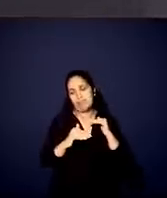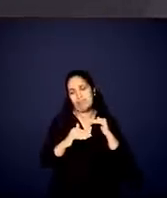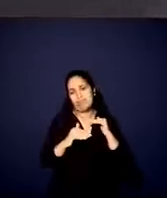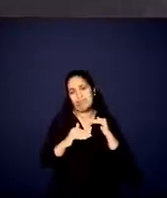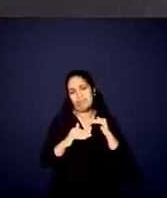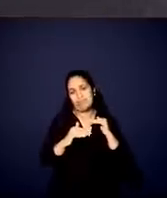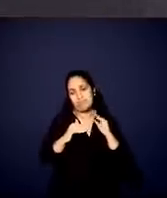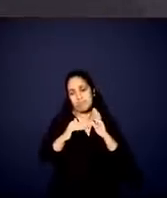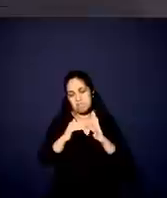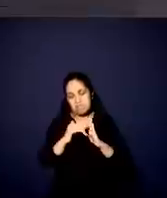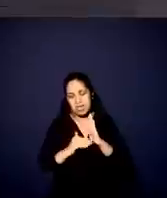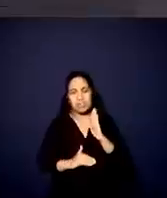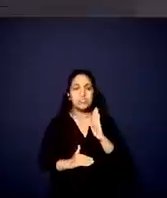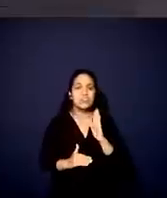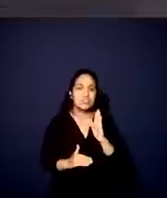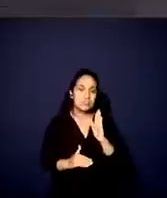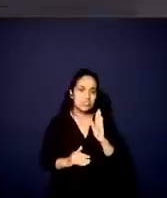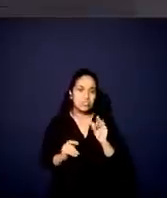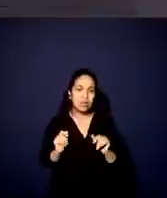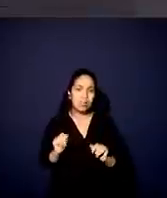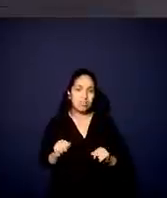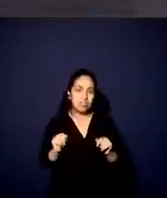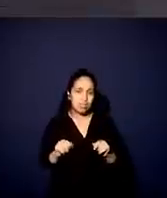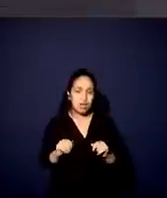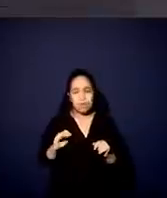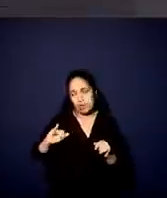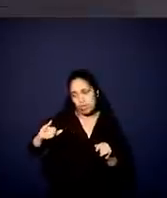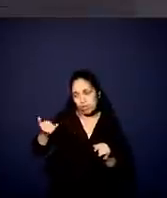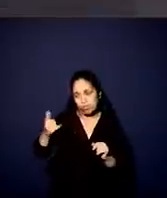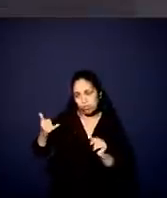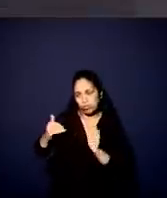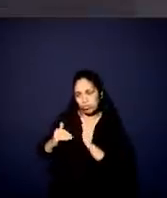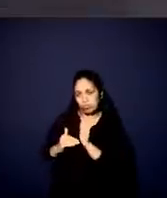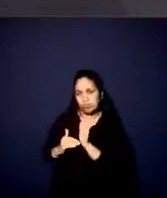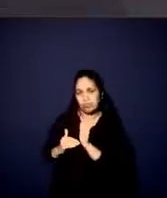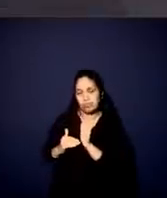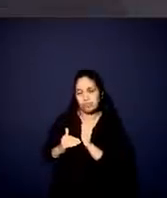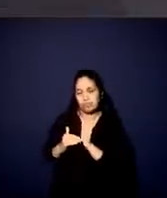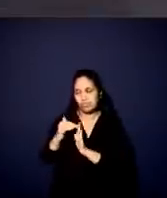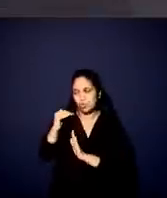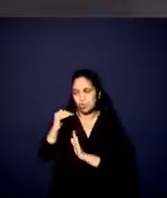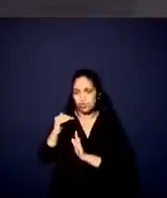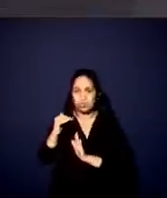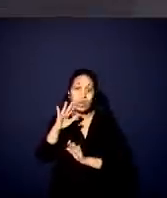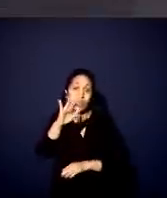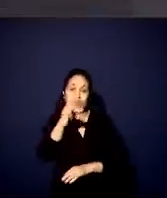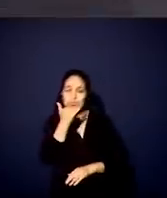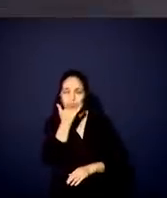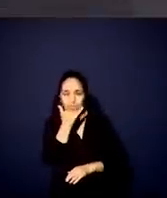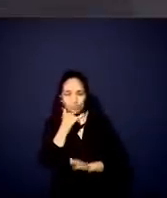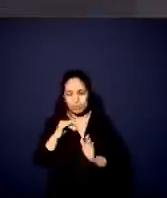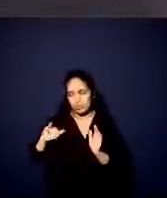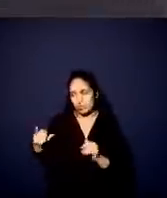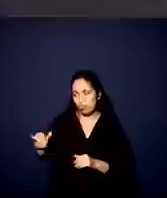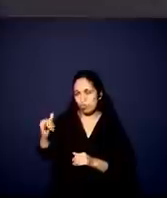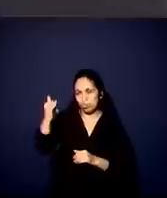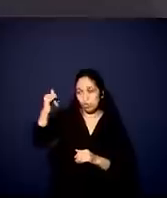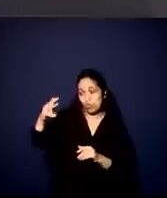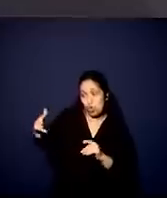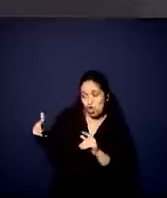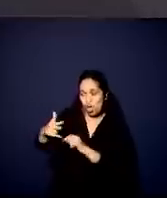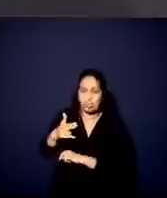ficariam mais baixas e permitiria um aumento de juros um corte de juros mais